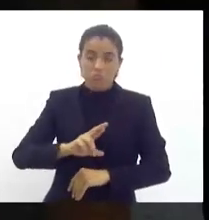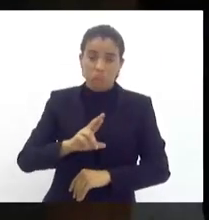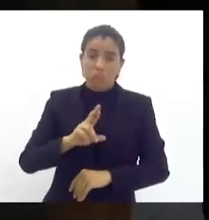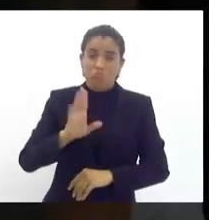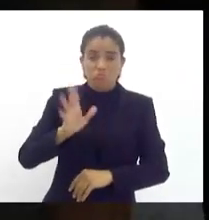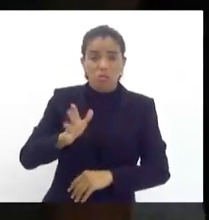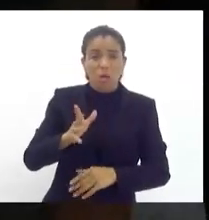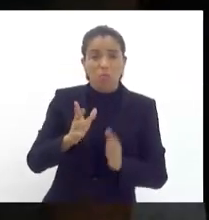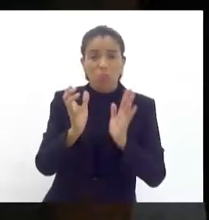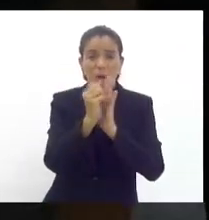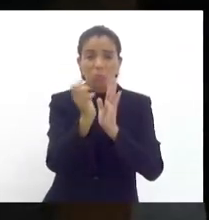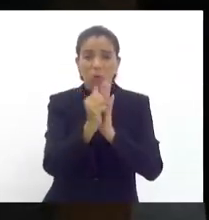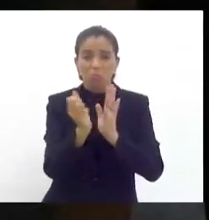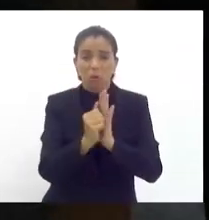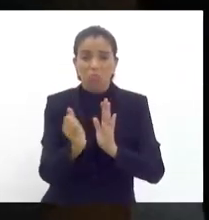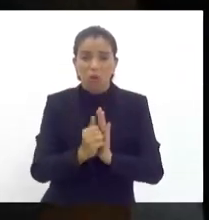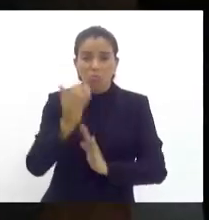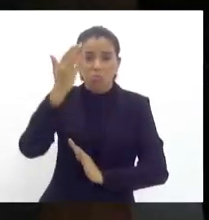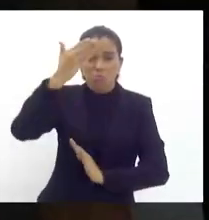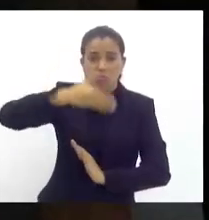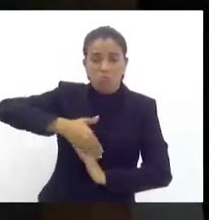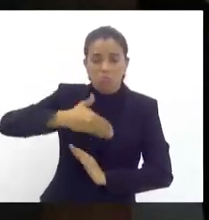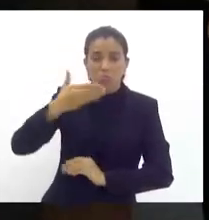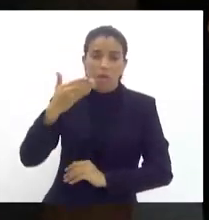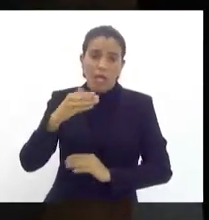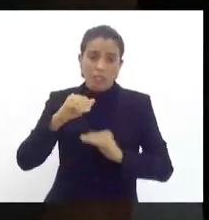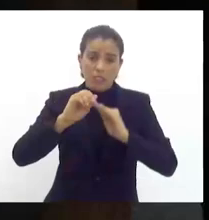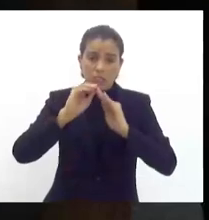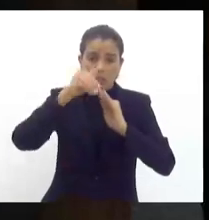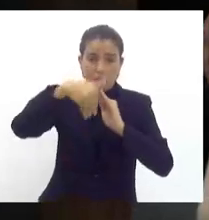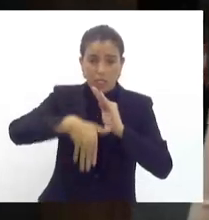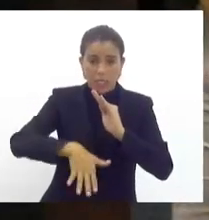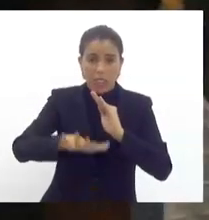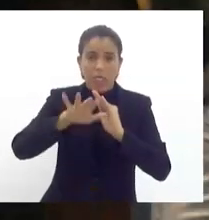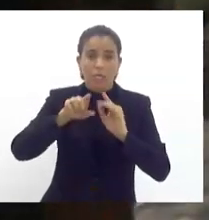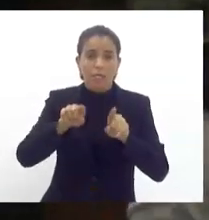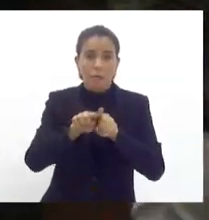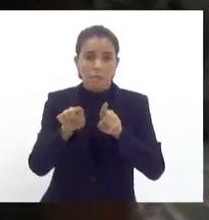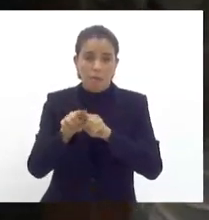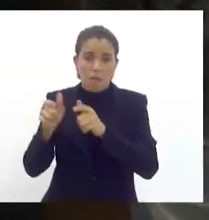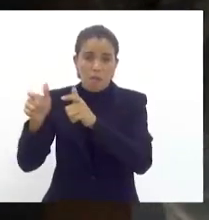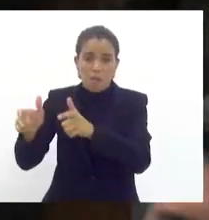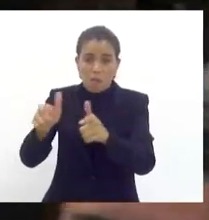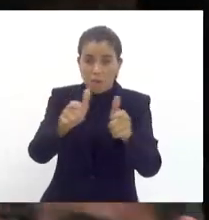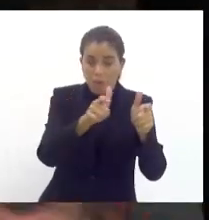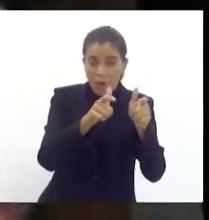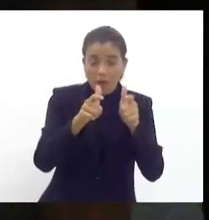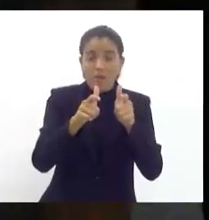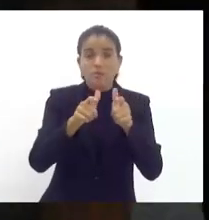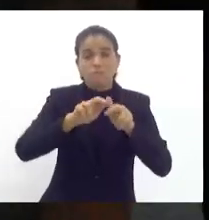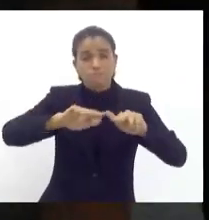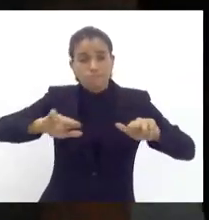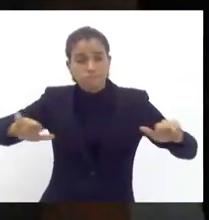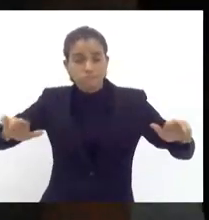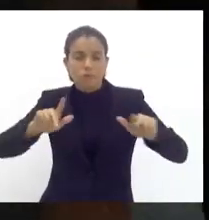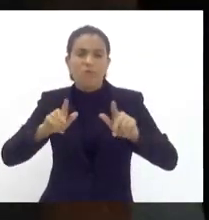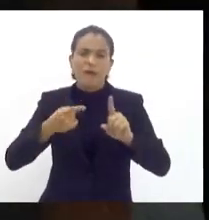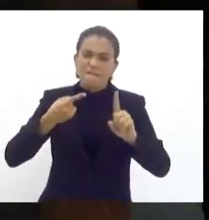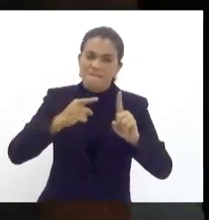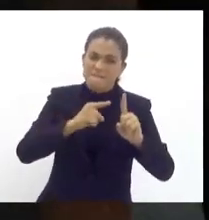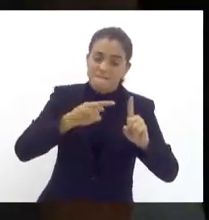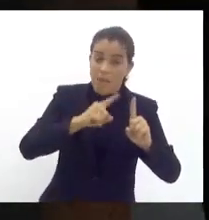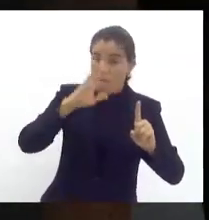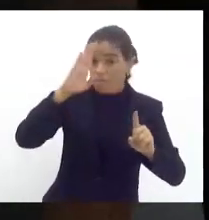muitos dados que demonstram o quanto esses terreiros E essas casas de santo vem sendo vítimas de perseguição